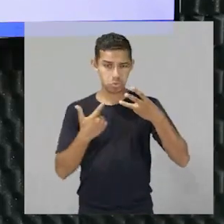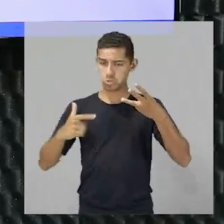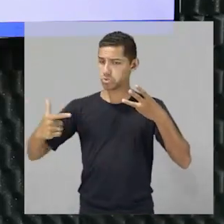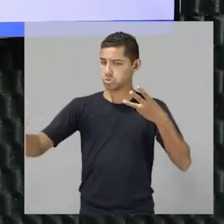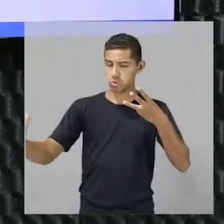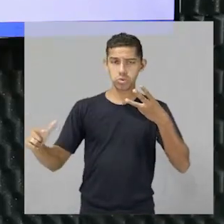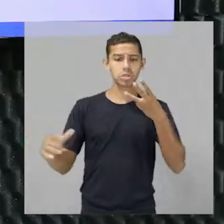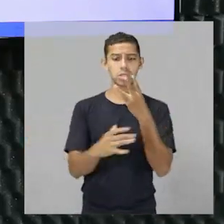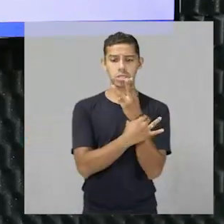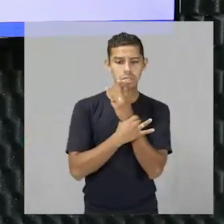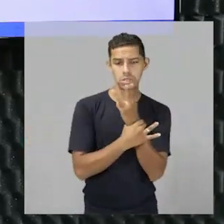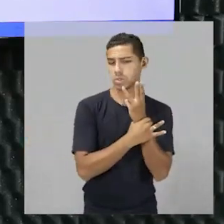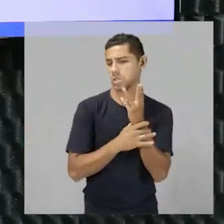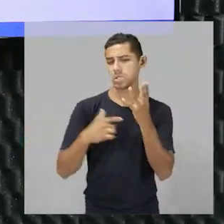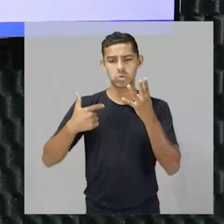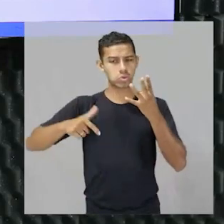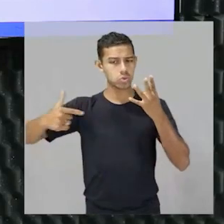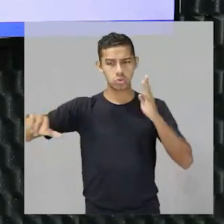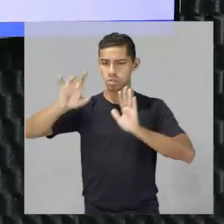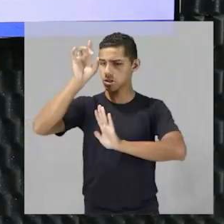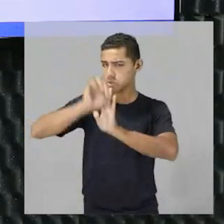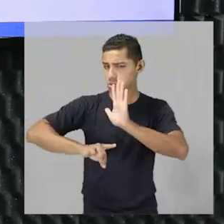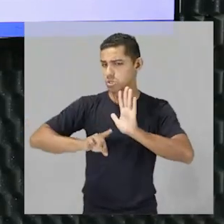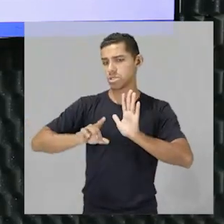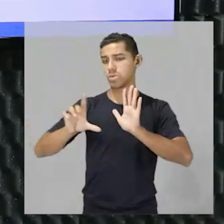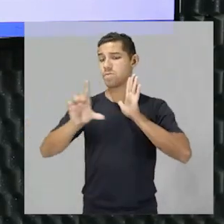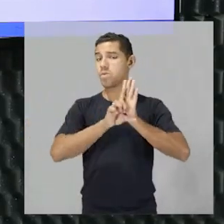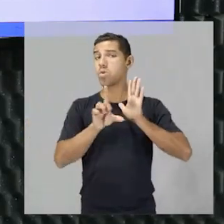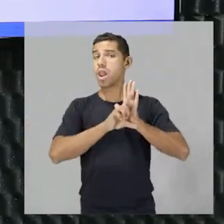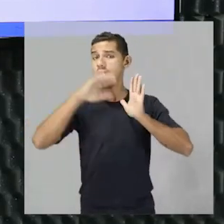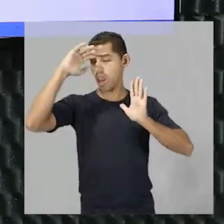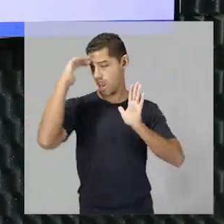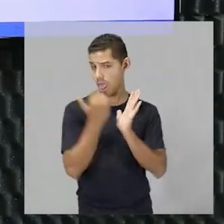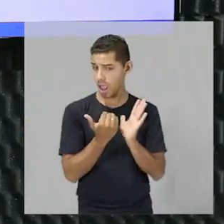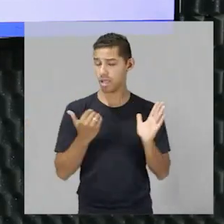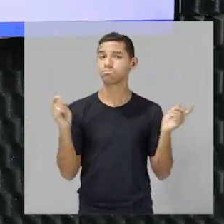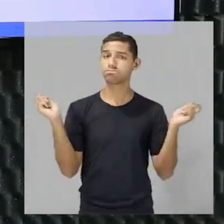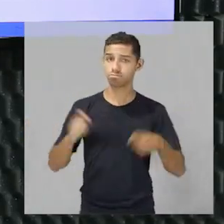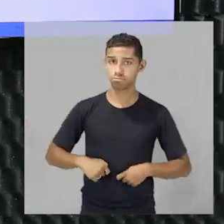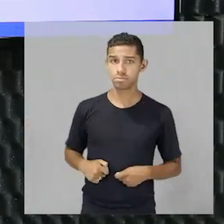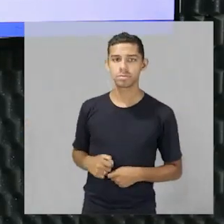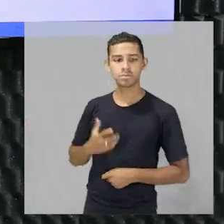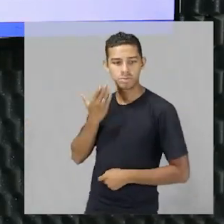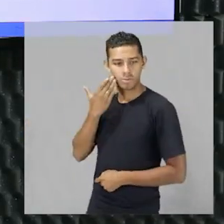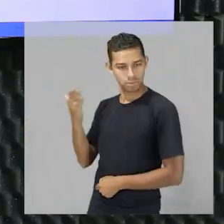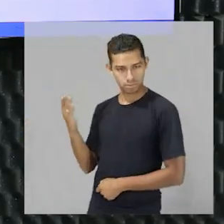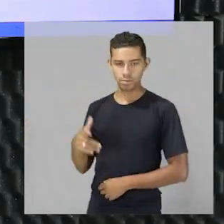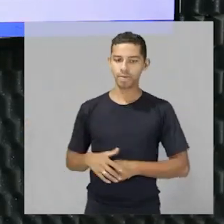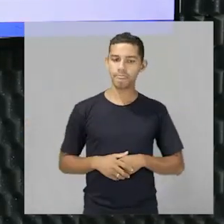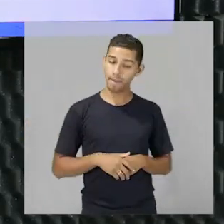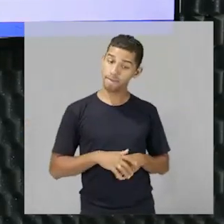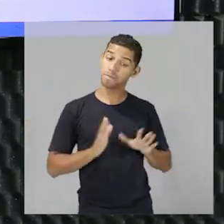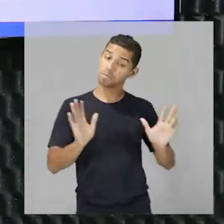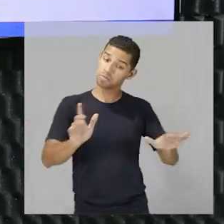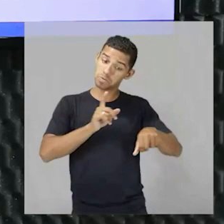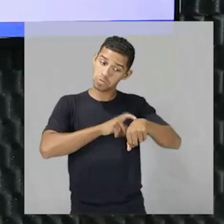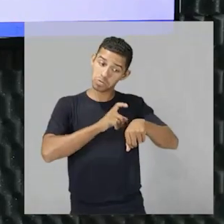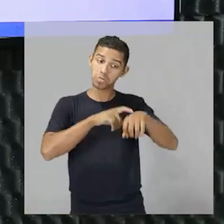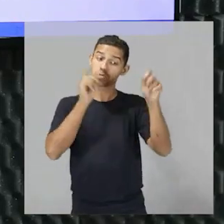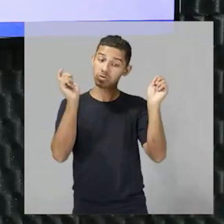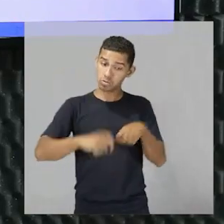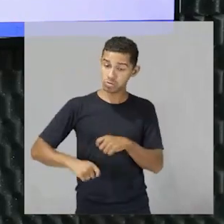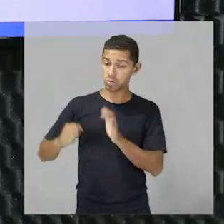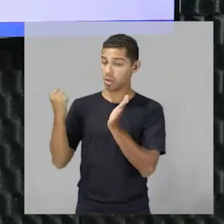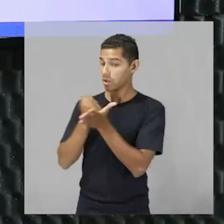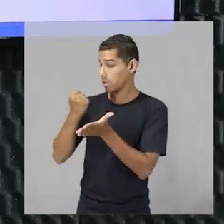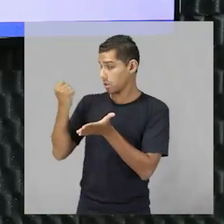sociedade garantidas por lei. Tá? Aí ele continua, né? A menos em caráter temporário, o status de cidadão